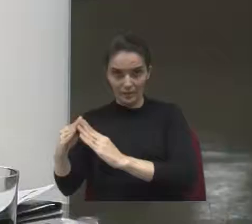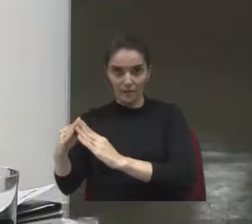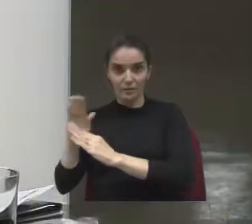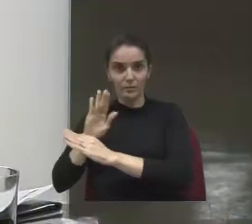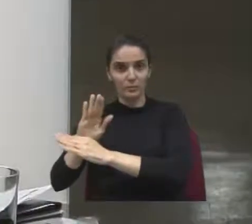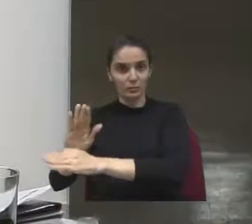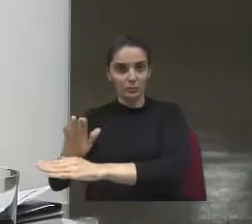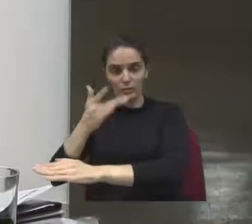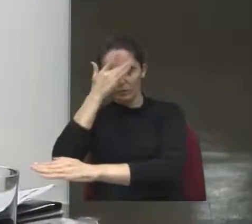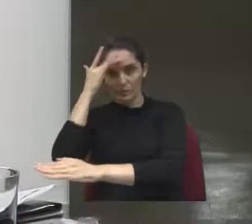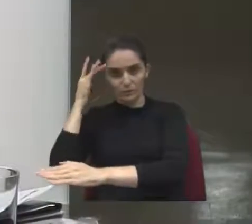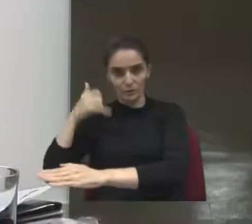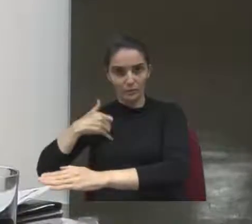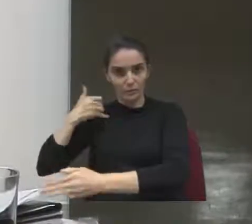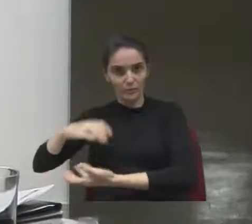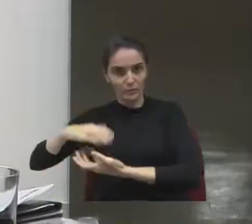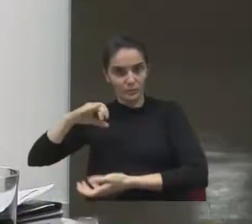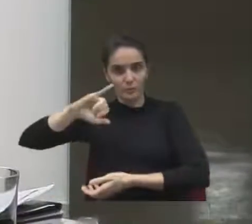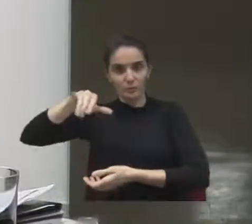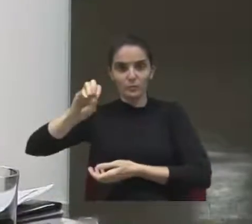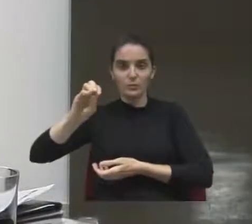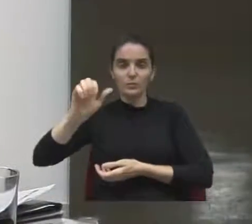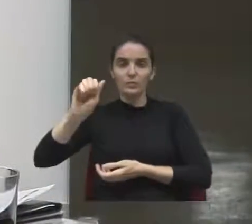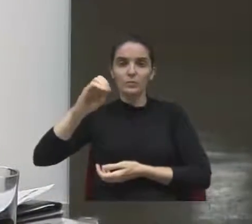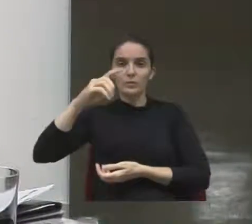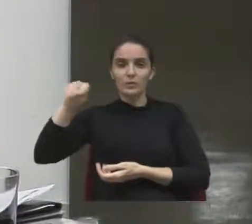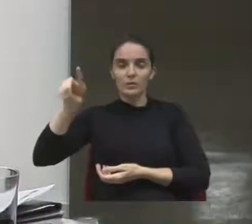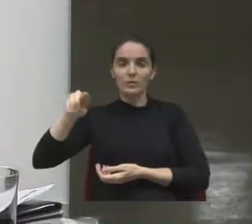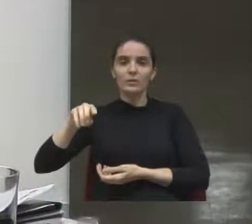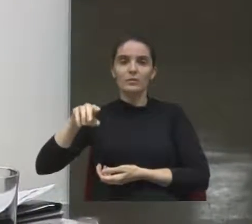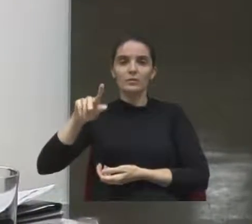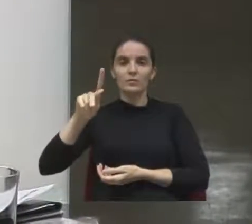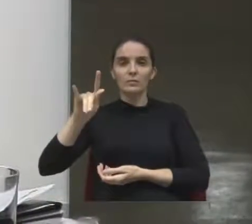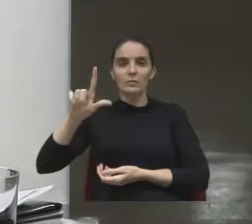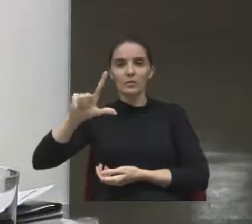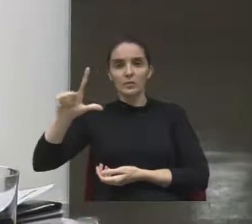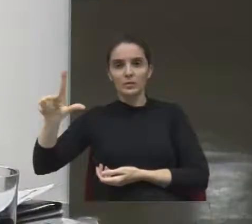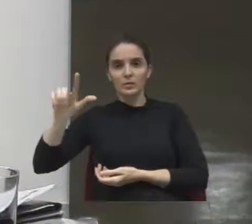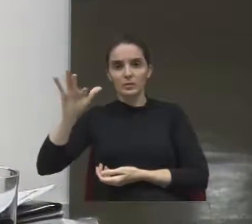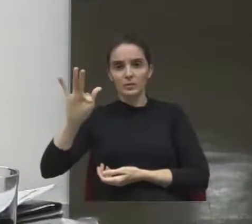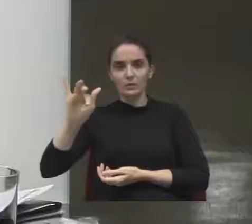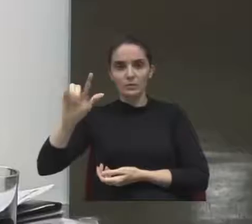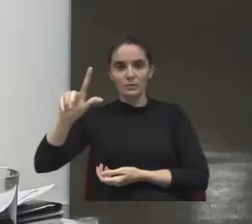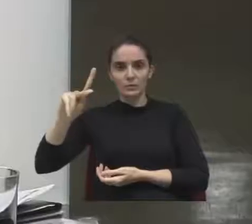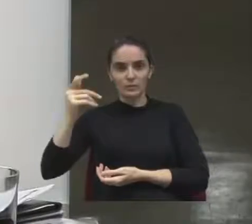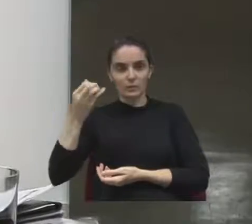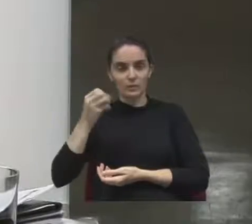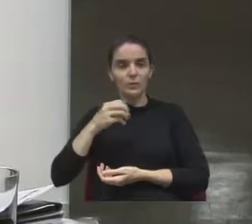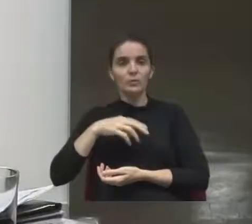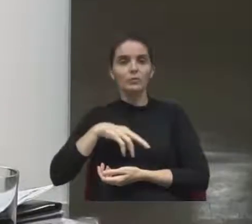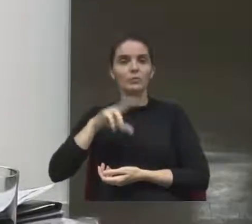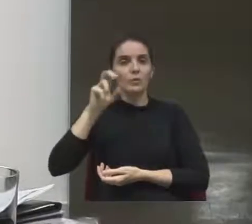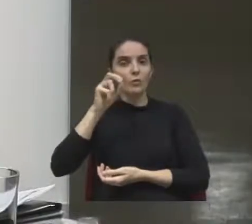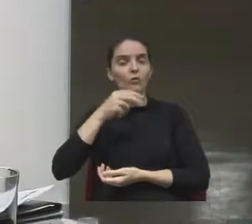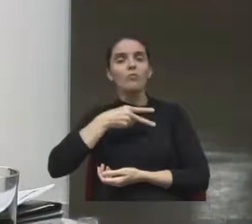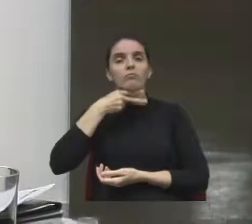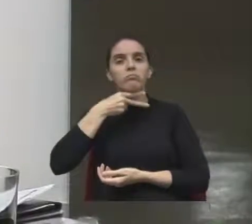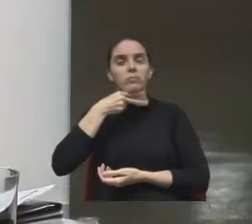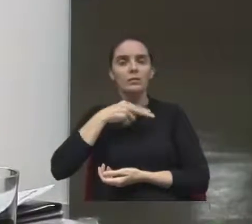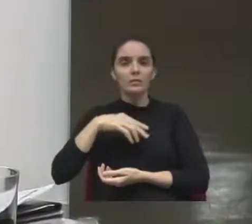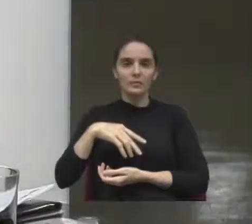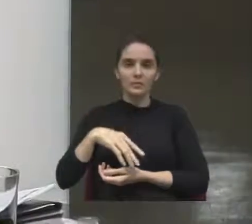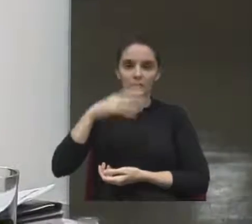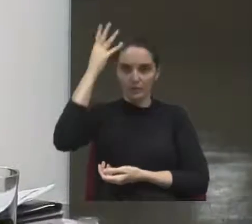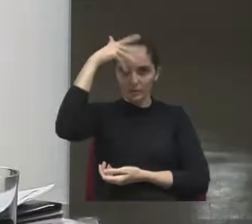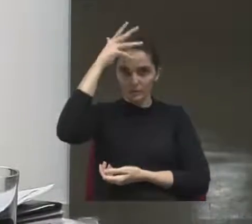João que o filho, meu bisavô. Então, essa causa me é muito perto do coração. E, quando